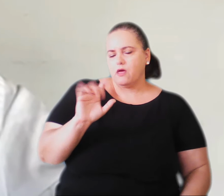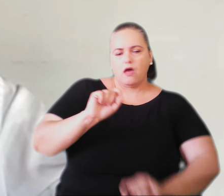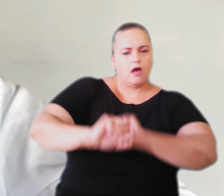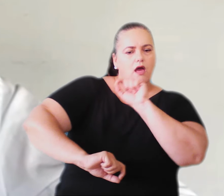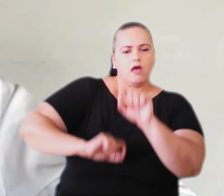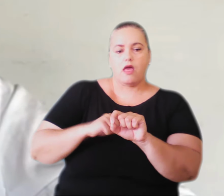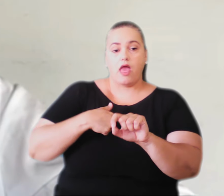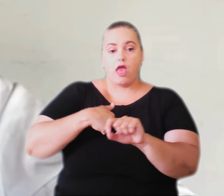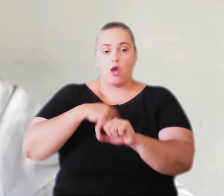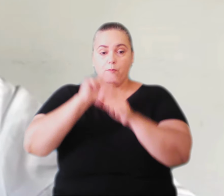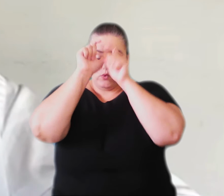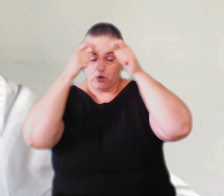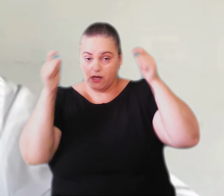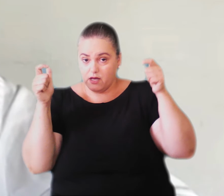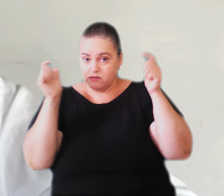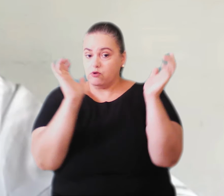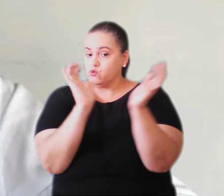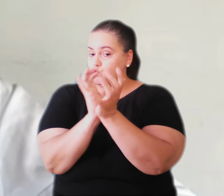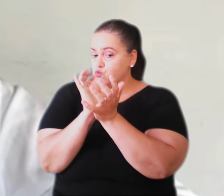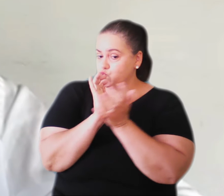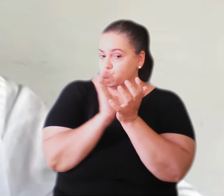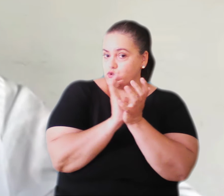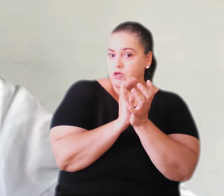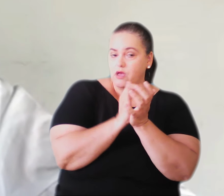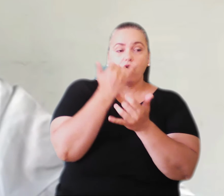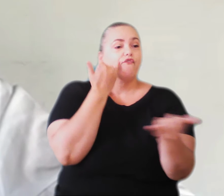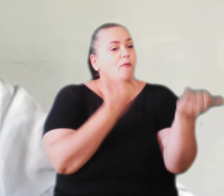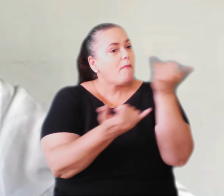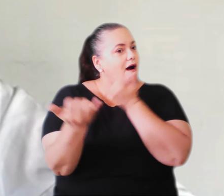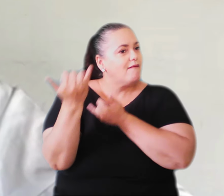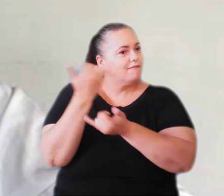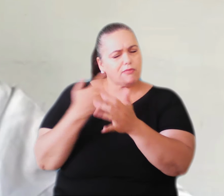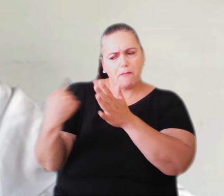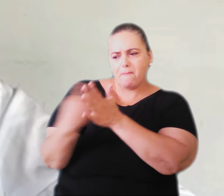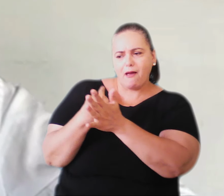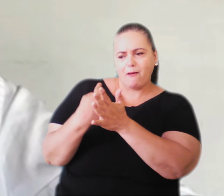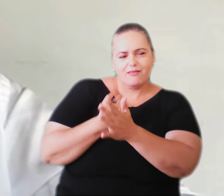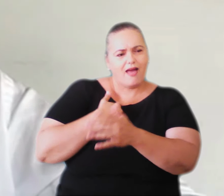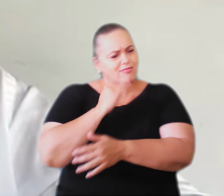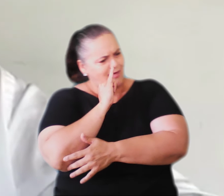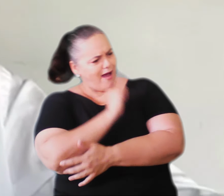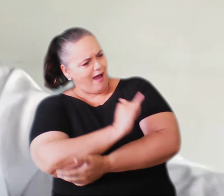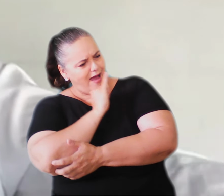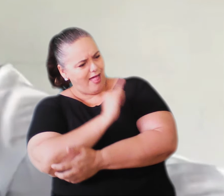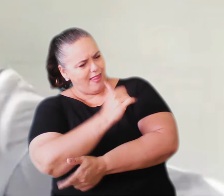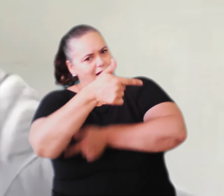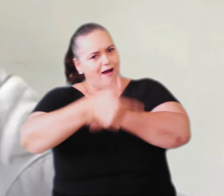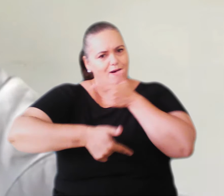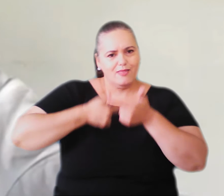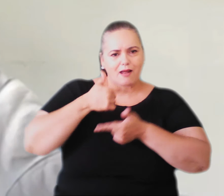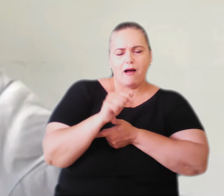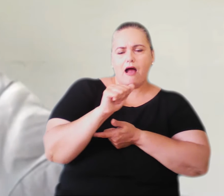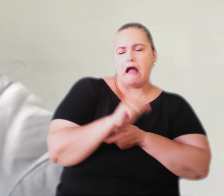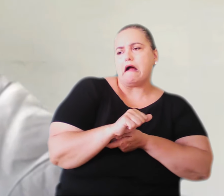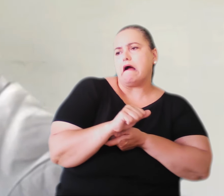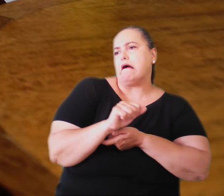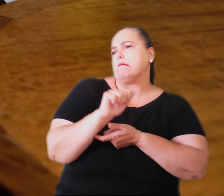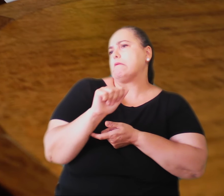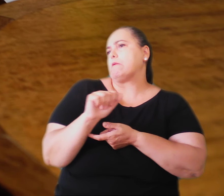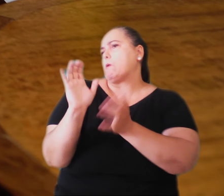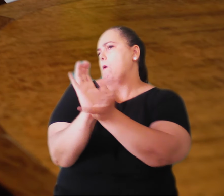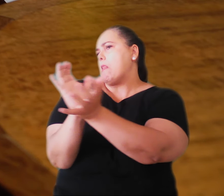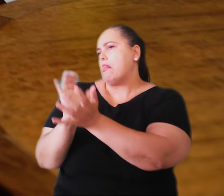meu conhecimento dos colegas, eu informava a ele quando me perguntava sobre o trabalho de A ou de B na música